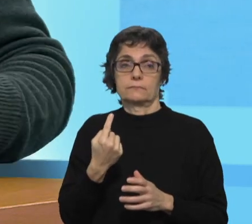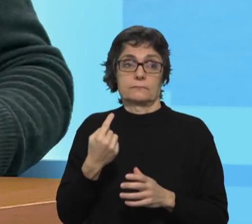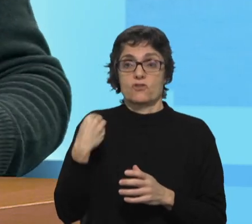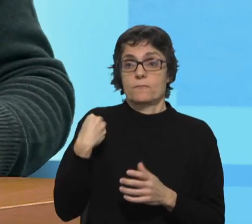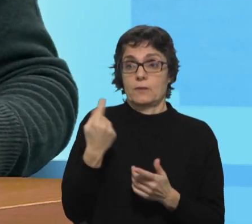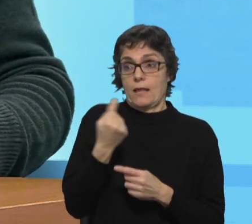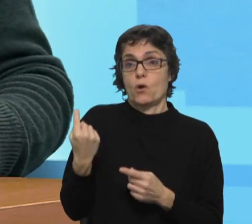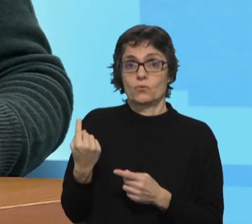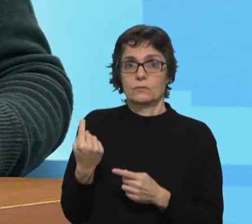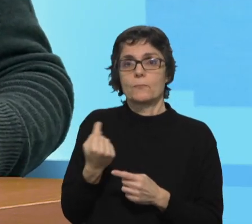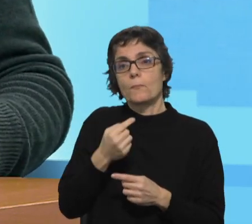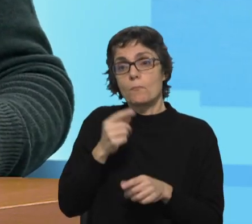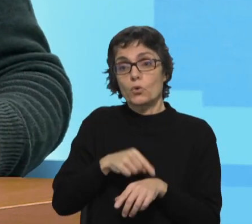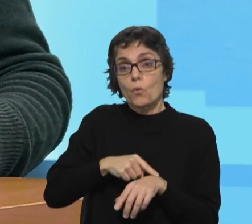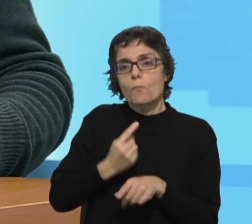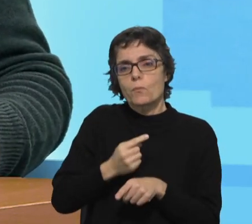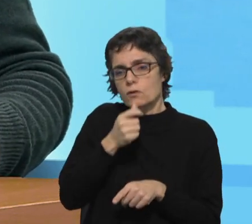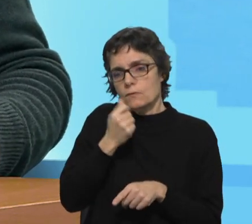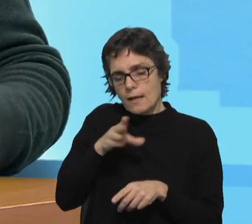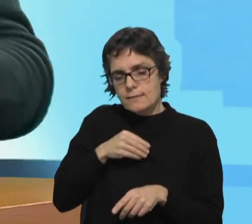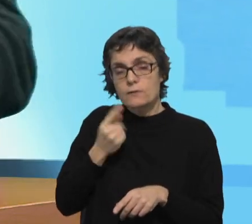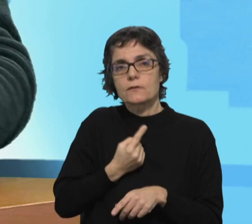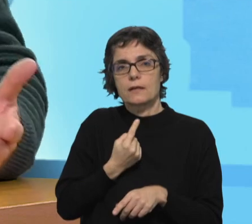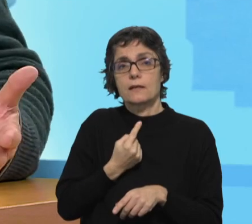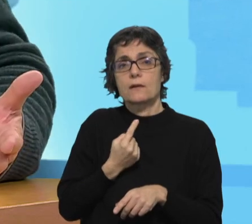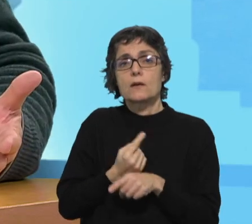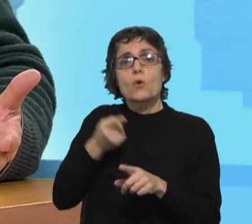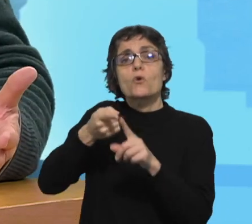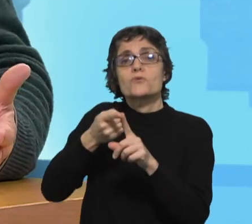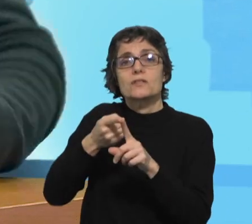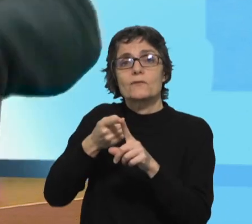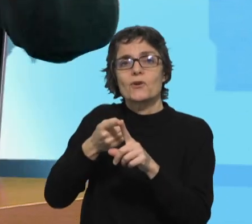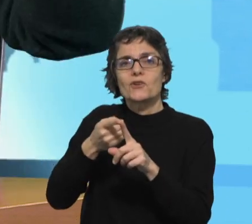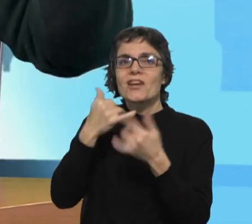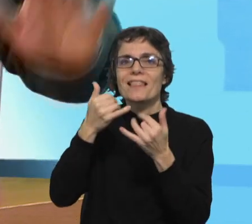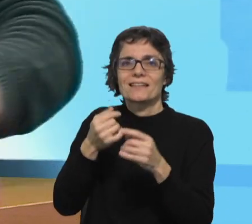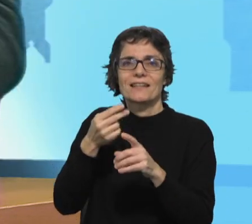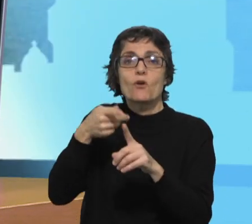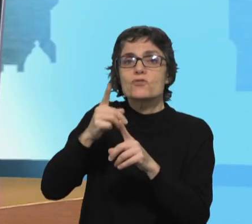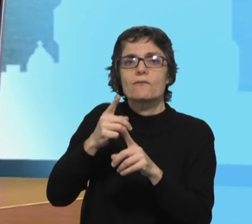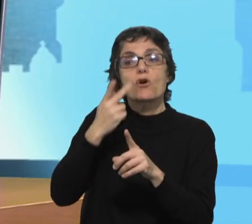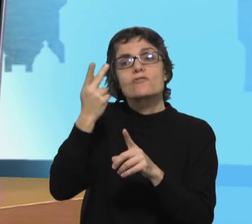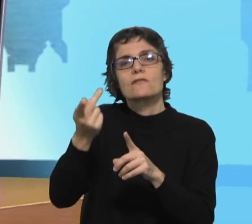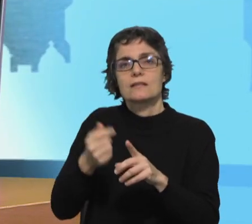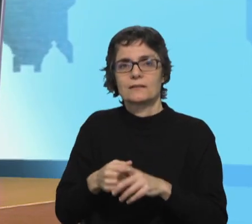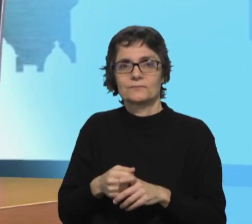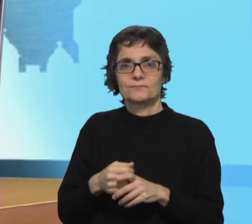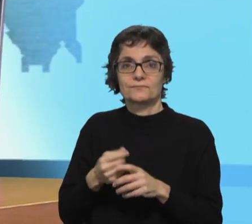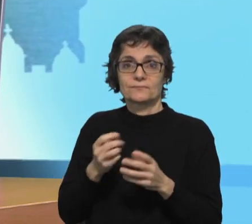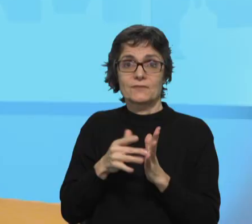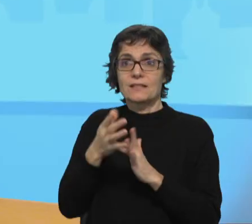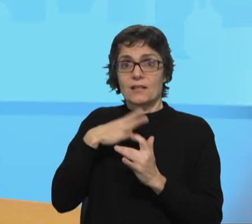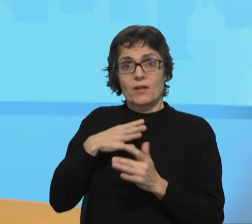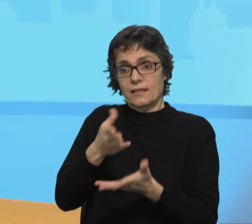sacrifício, é em nome da alegria, é em nome da vida. Não é porque aquilo seja bom em si. E Deus não gosta disso. Deus nos livre. Muito bem,